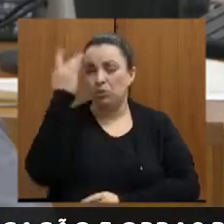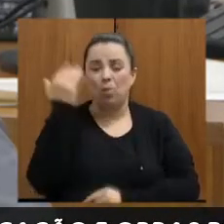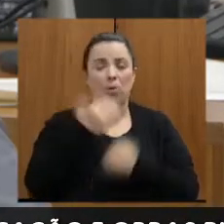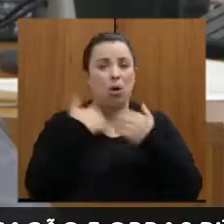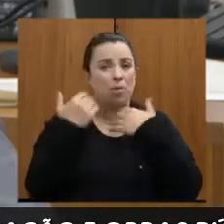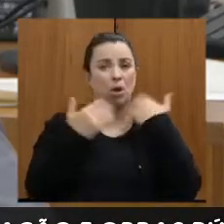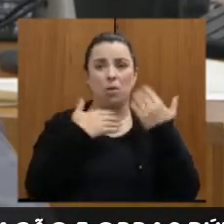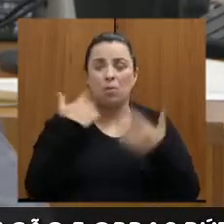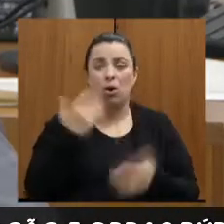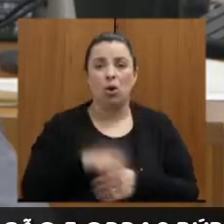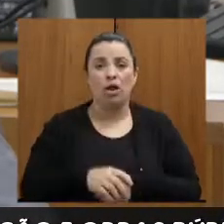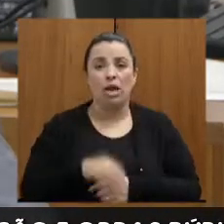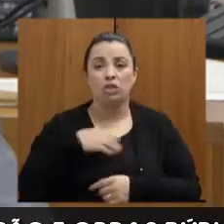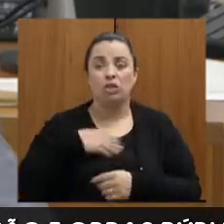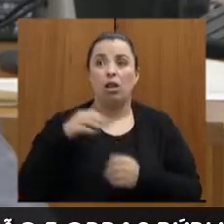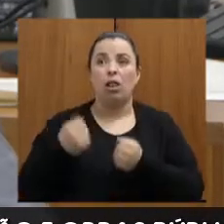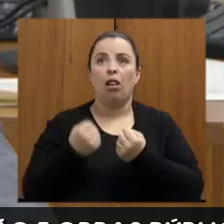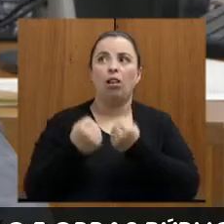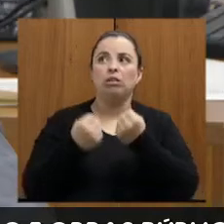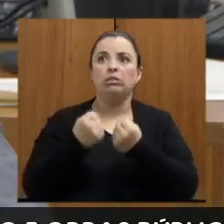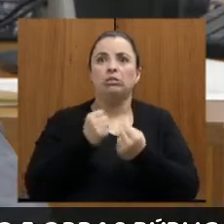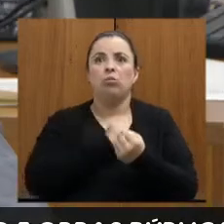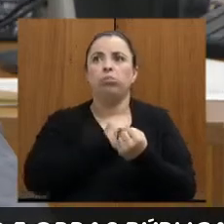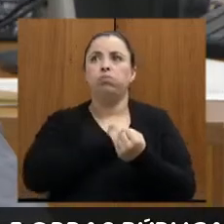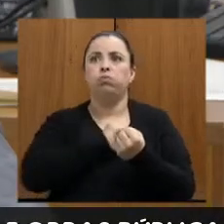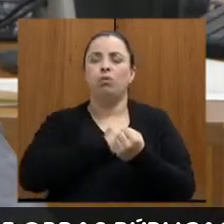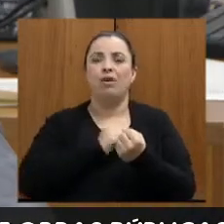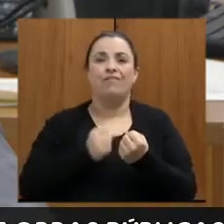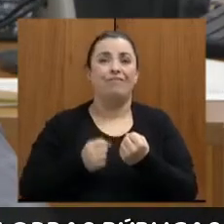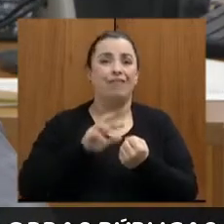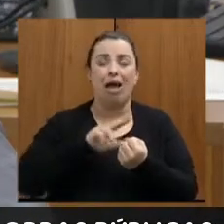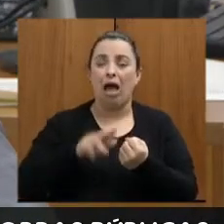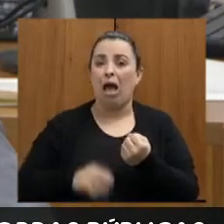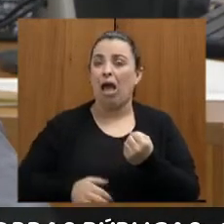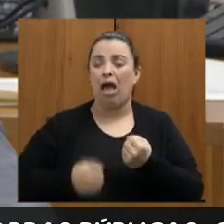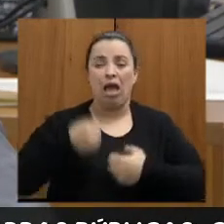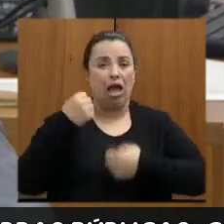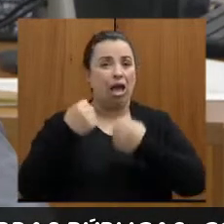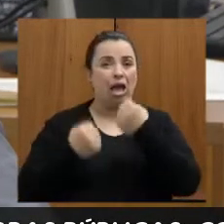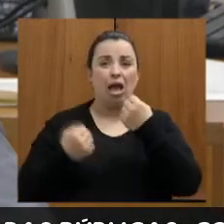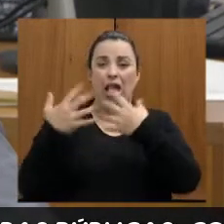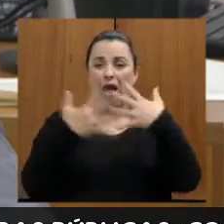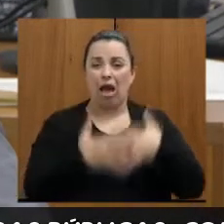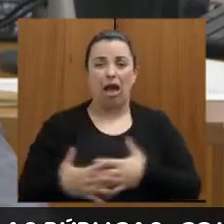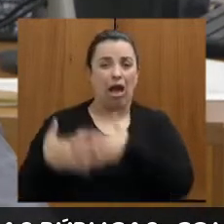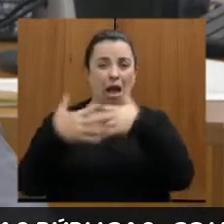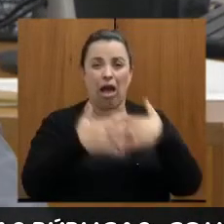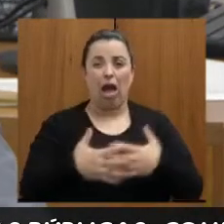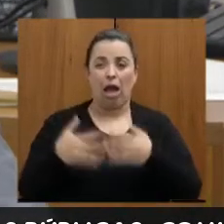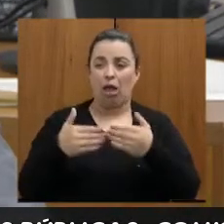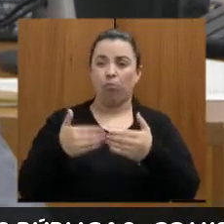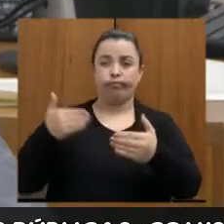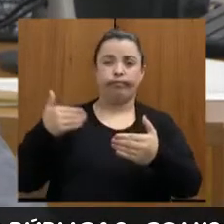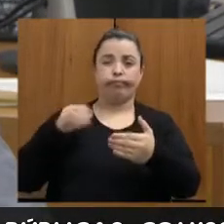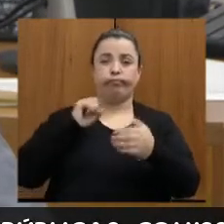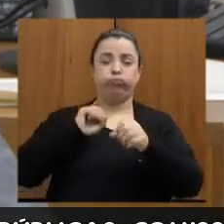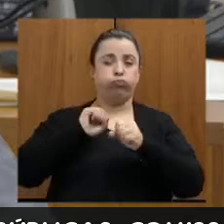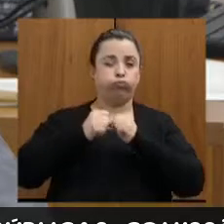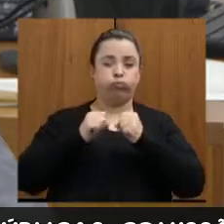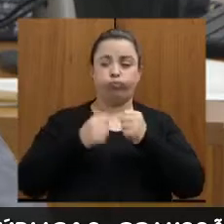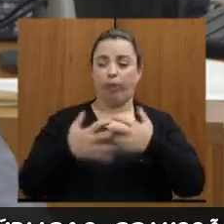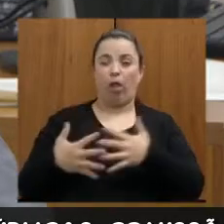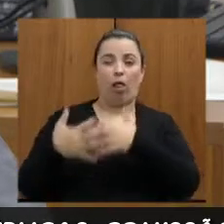nas carretas centenas milhares de carretas né então real e não tem um escape não tem nada